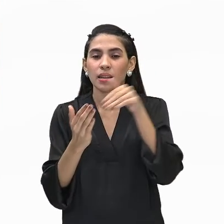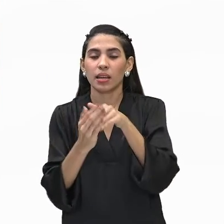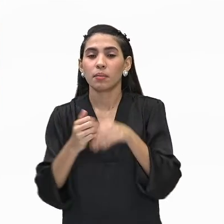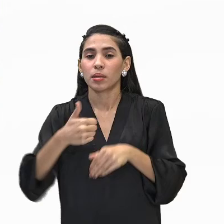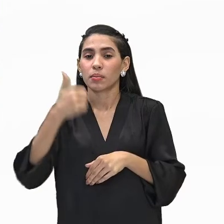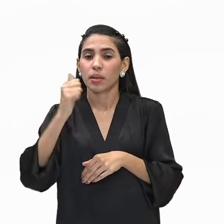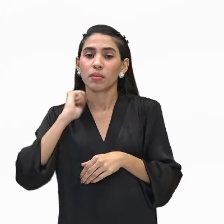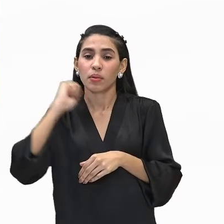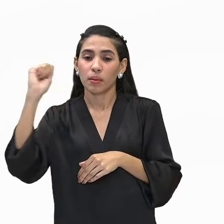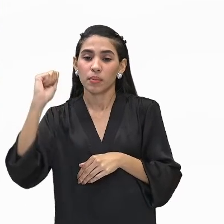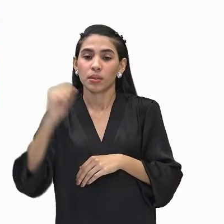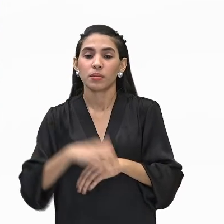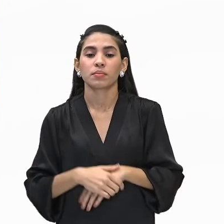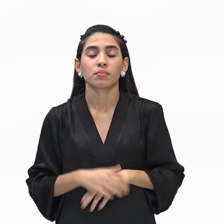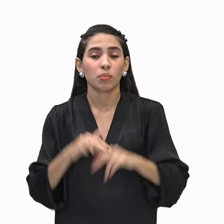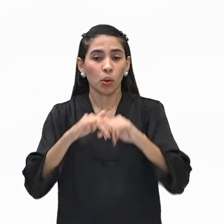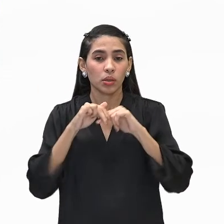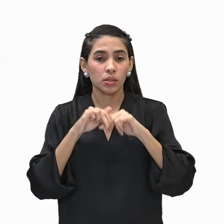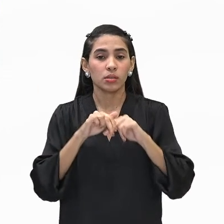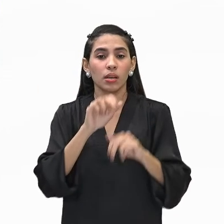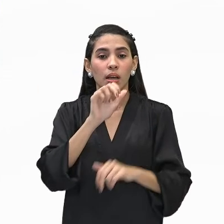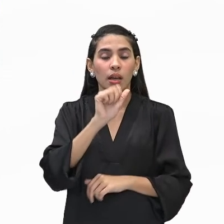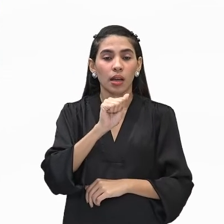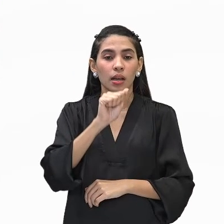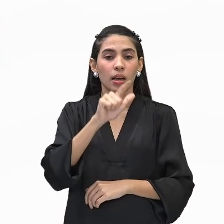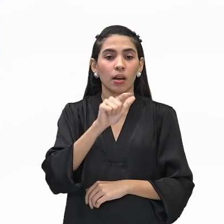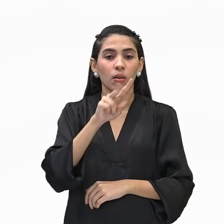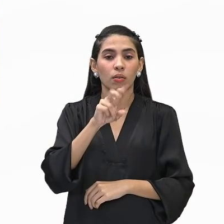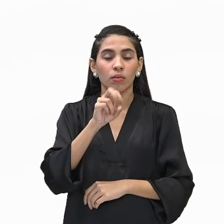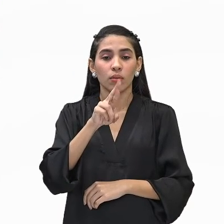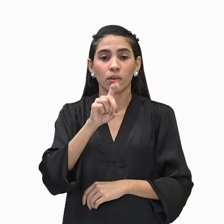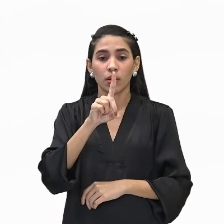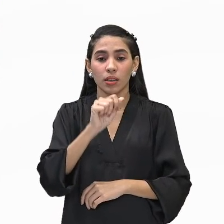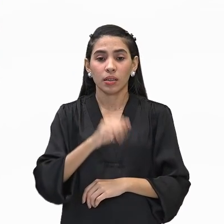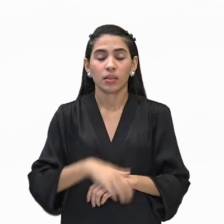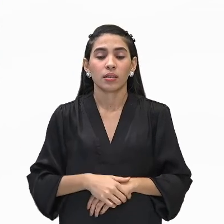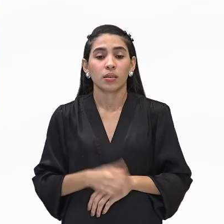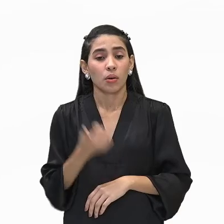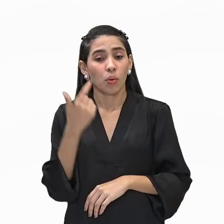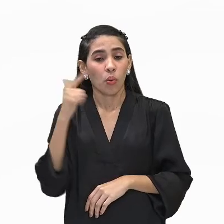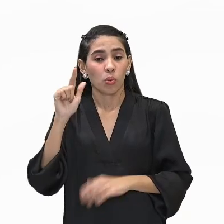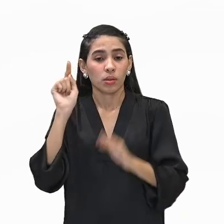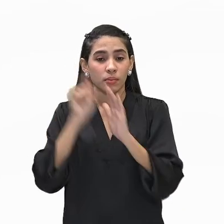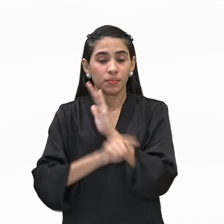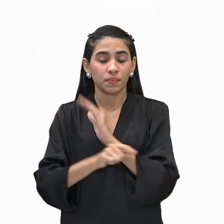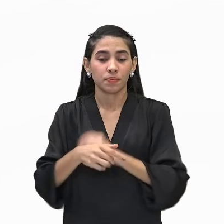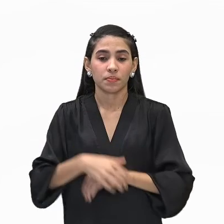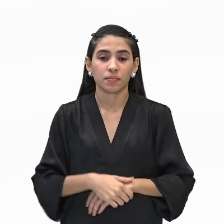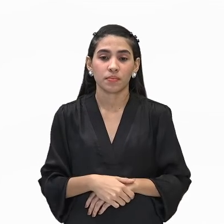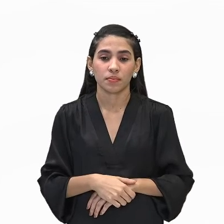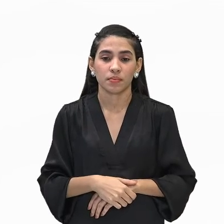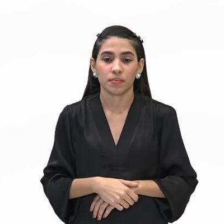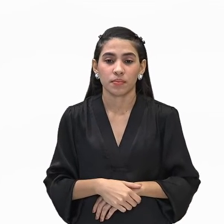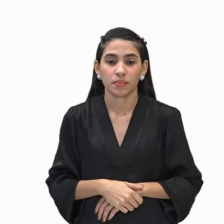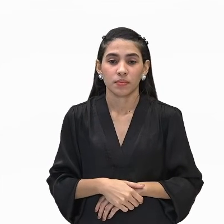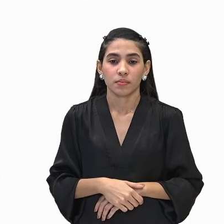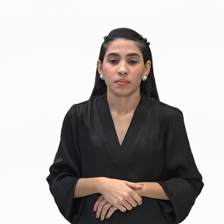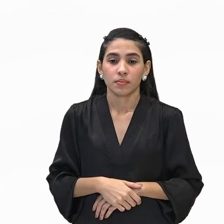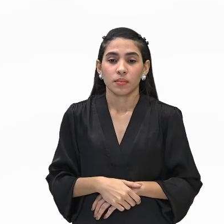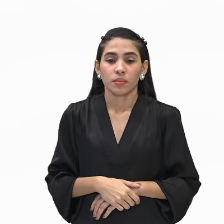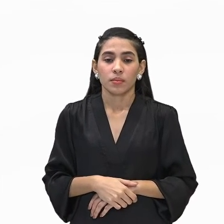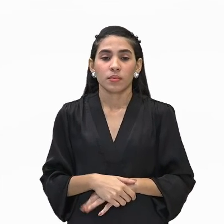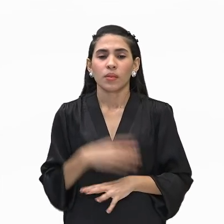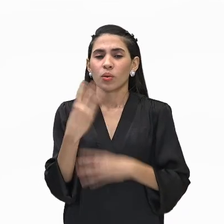vai até o dia amanhecer, por isso o nome Alvorada, ok? Vamos para a nossa próxima pergunta geradora, que é a